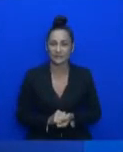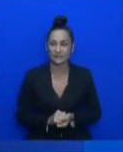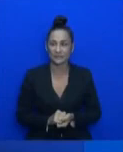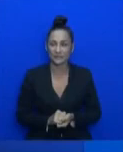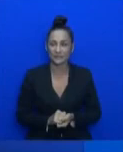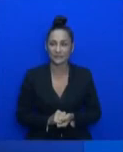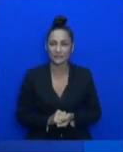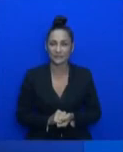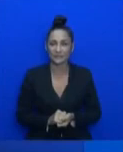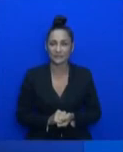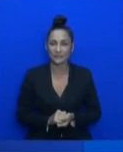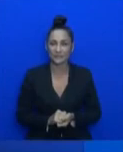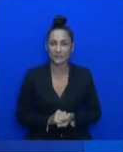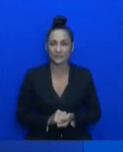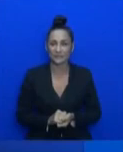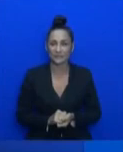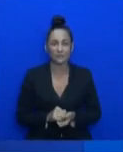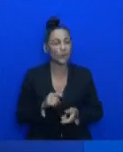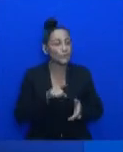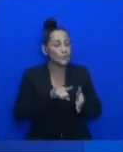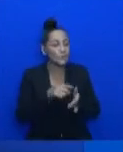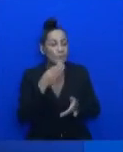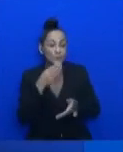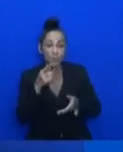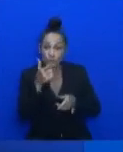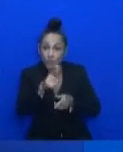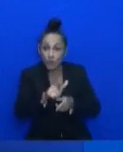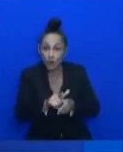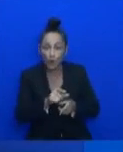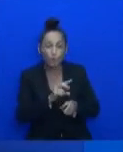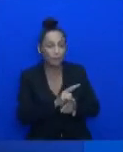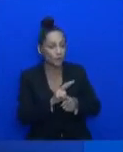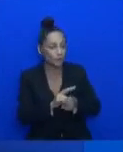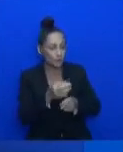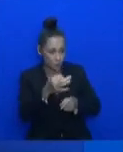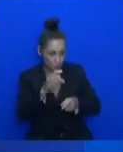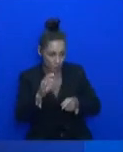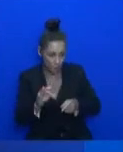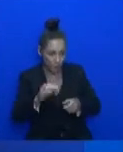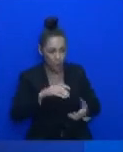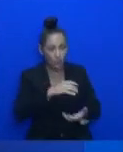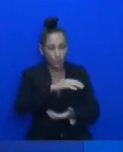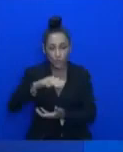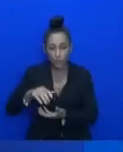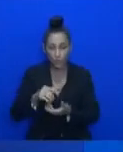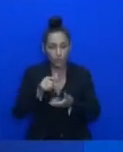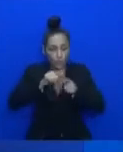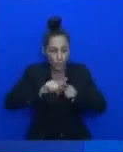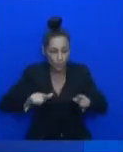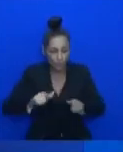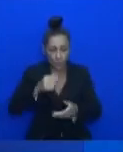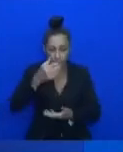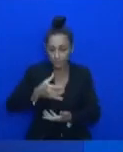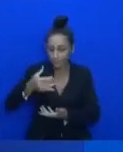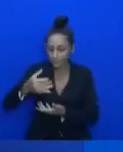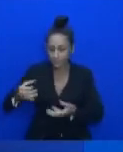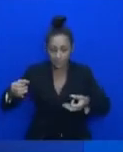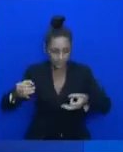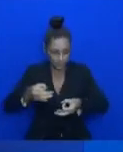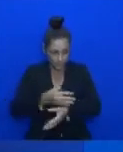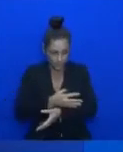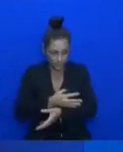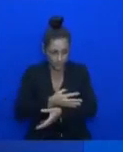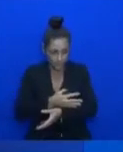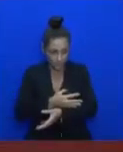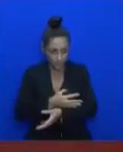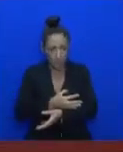Obrigado. Eu vou pedir novamente a confirmação dos auditores, o Alexandre e o Leandro. Os auditores confirmam que o globo número 1 encontra-se vazio e o suporte em cima